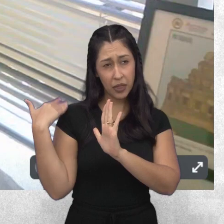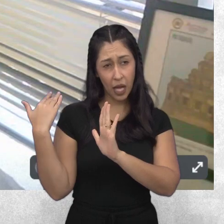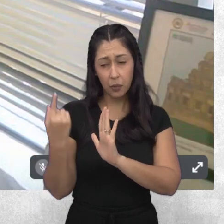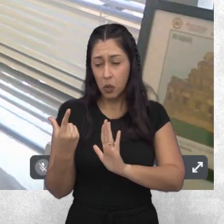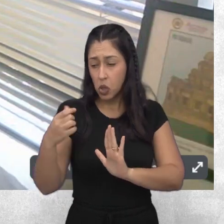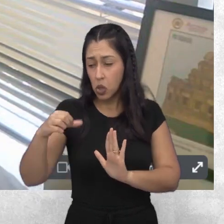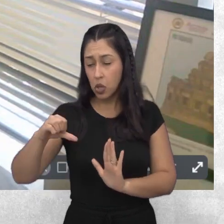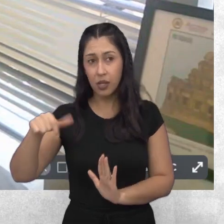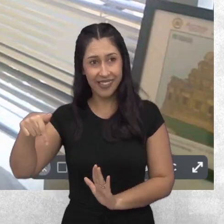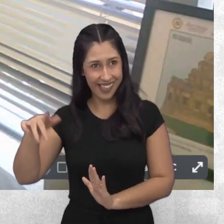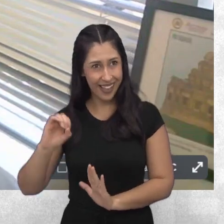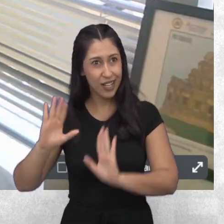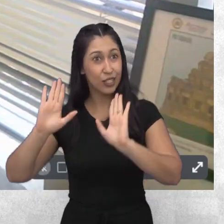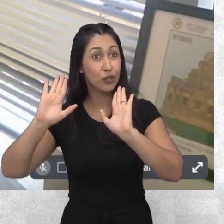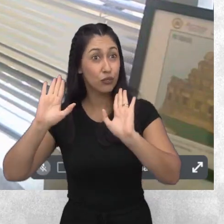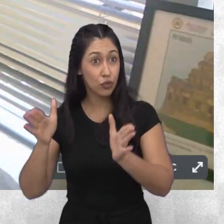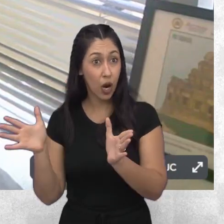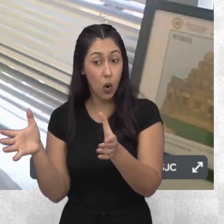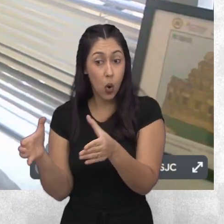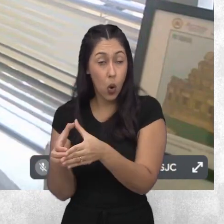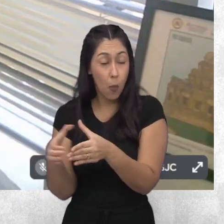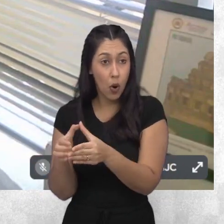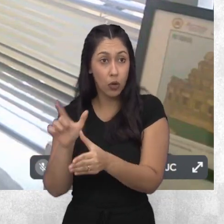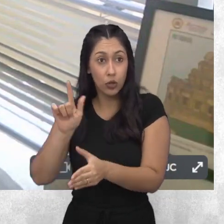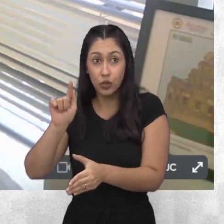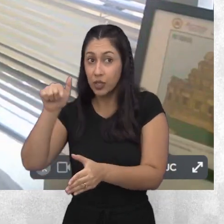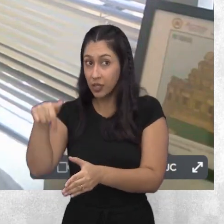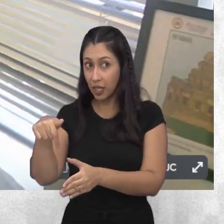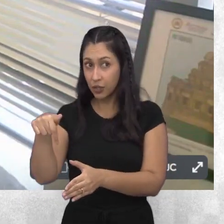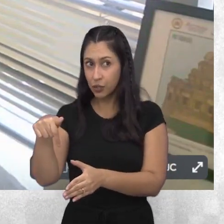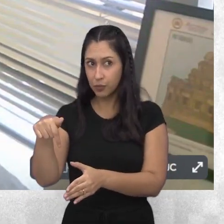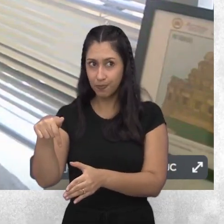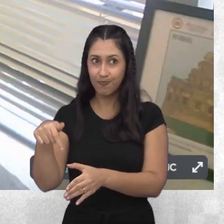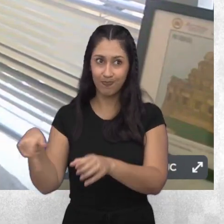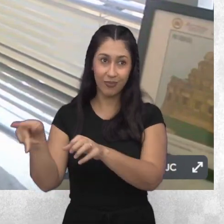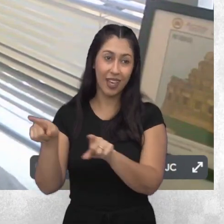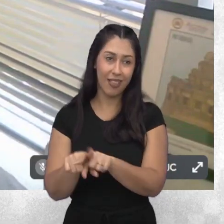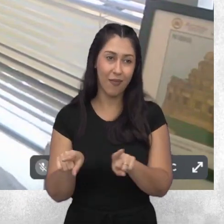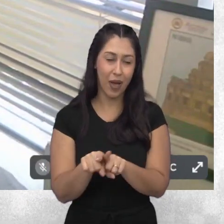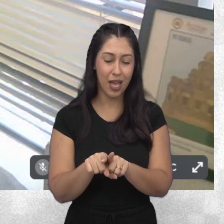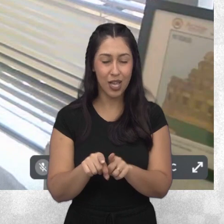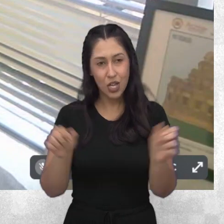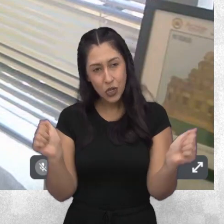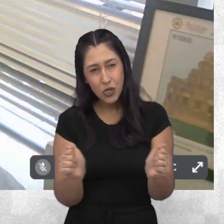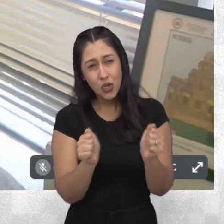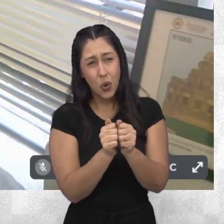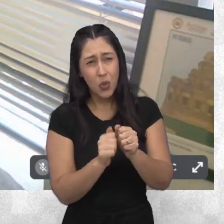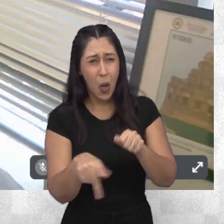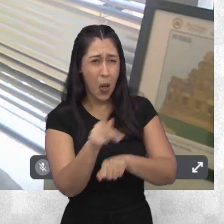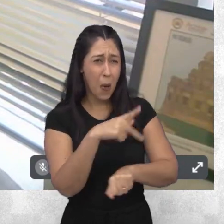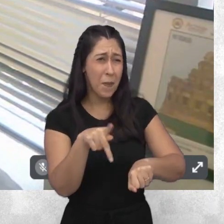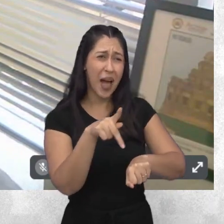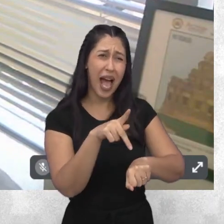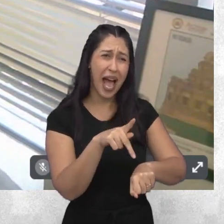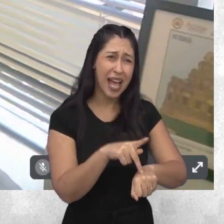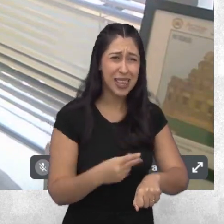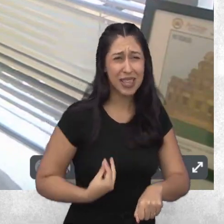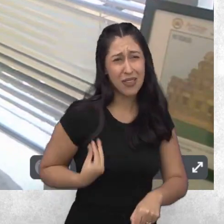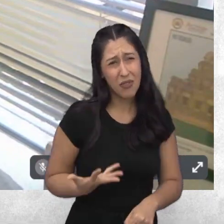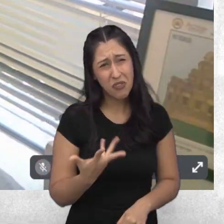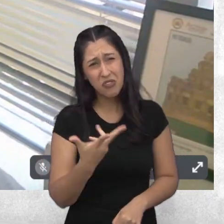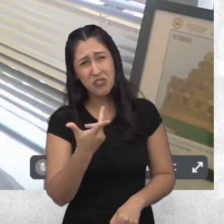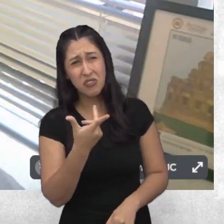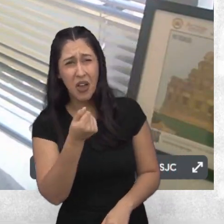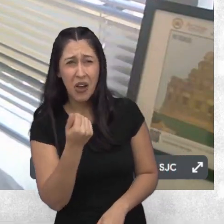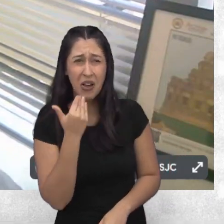anos 70, como também o que se chamava na época os grandes países emergentes. Então aí você entra o